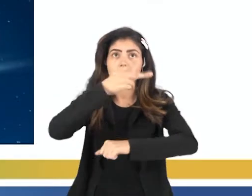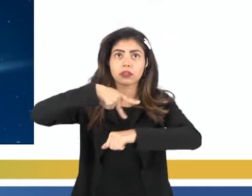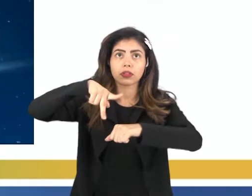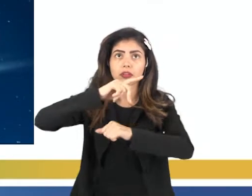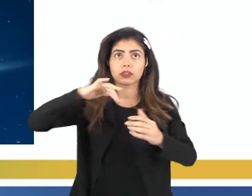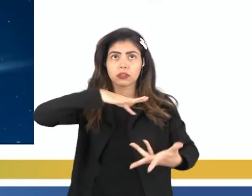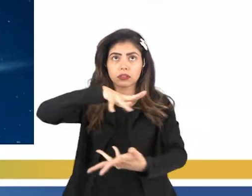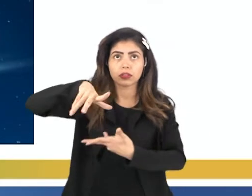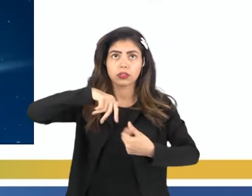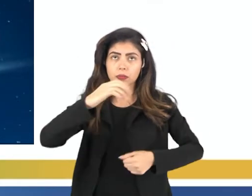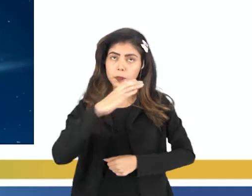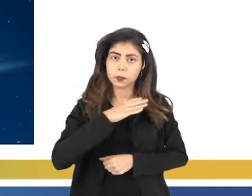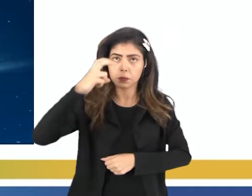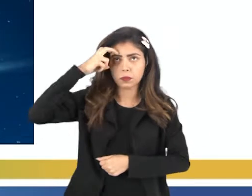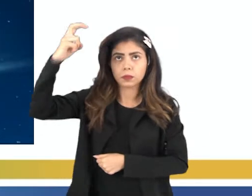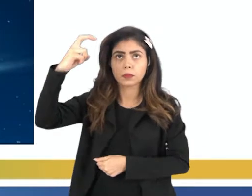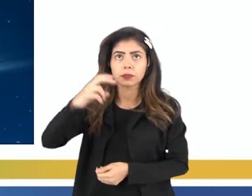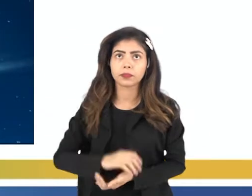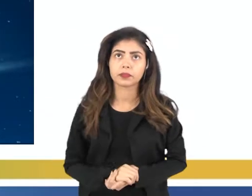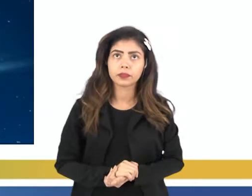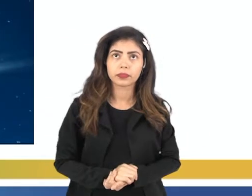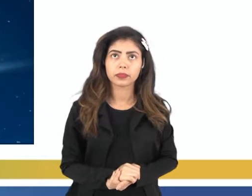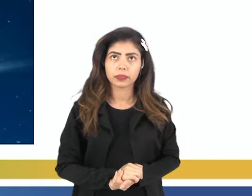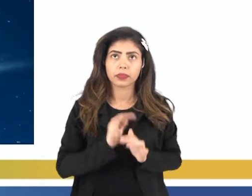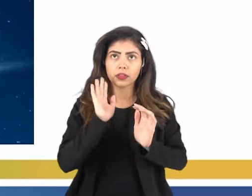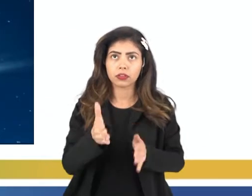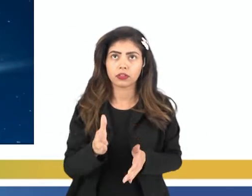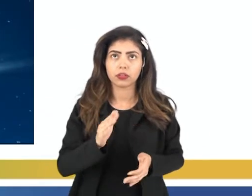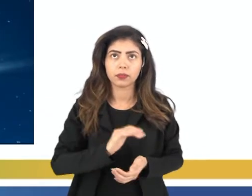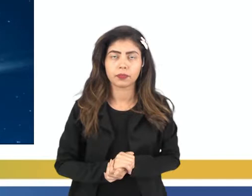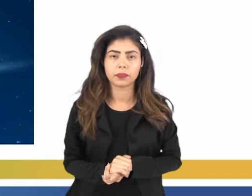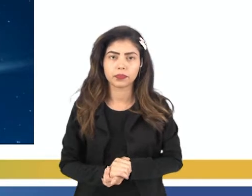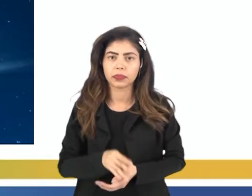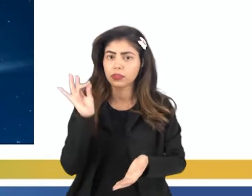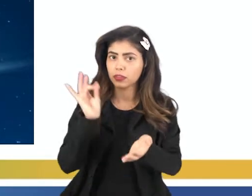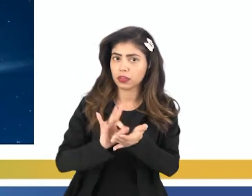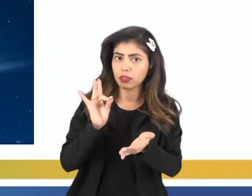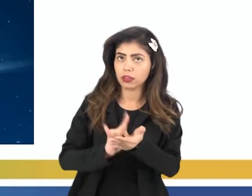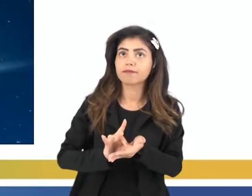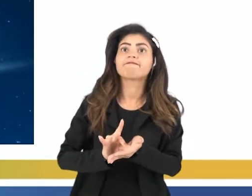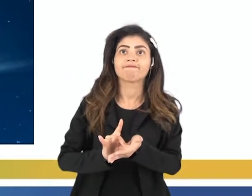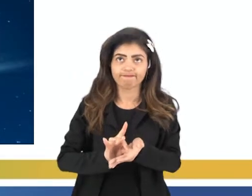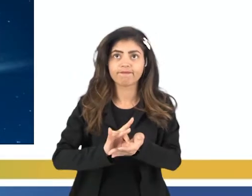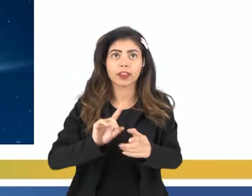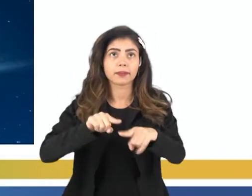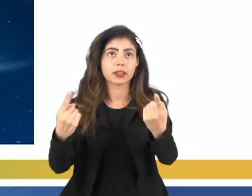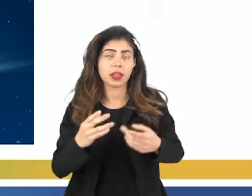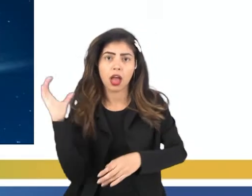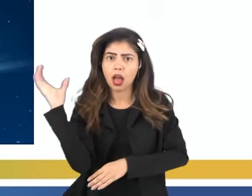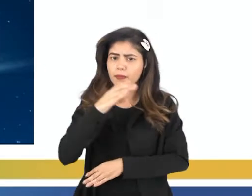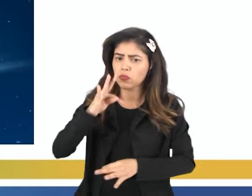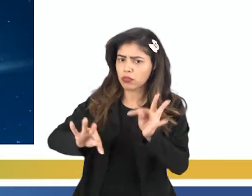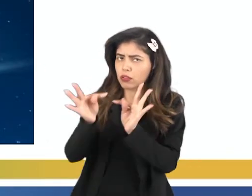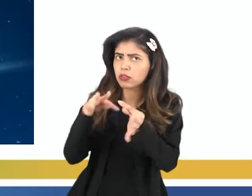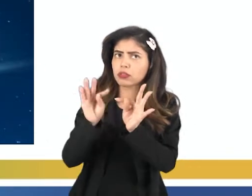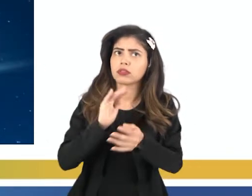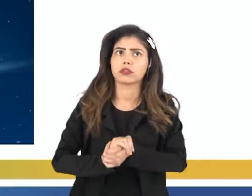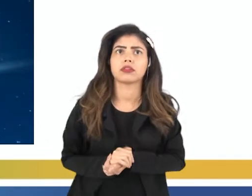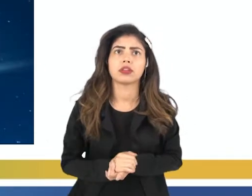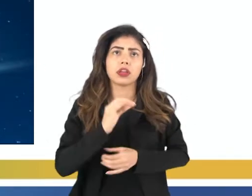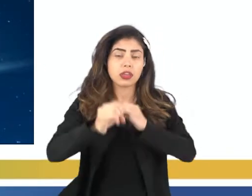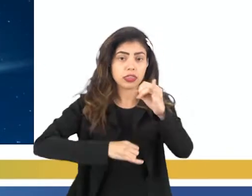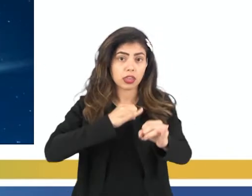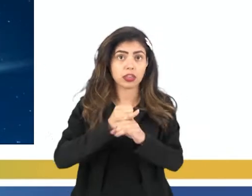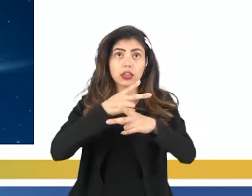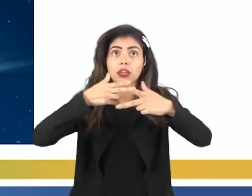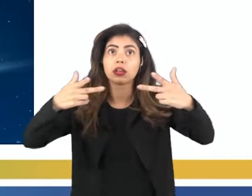do mundo, as cidades inteligentes já são uma realidade graças aos mais recentes avanços tecnológicos.